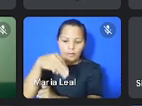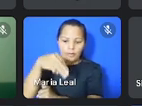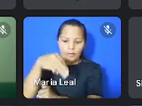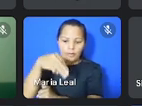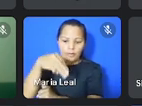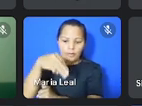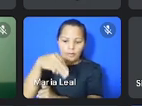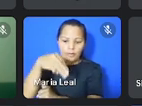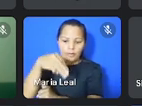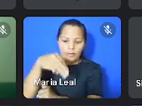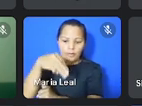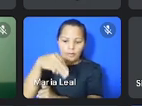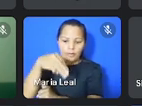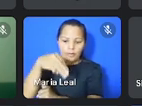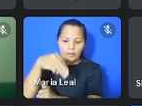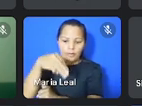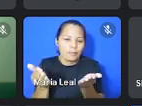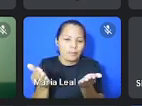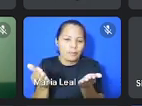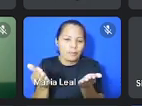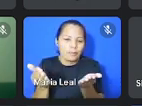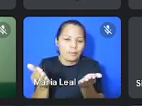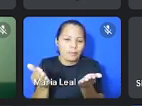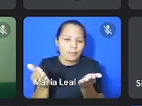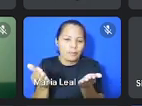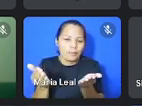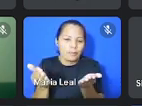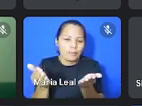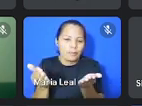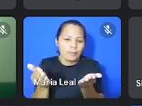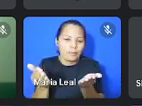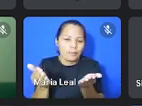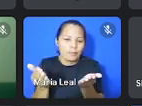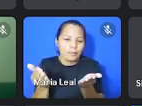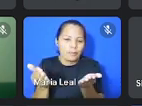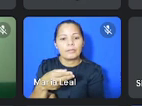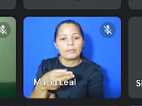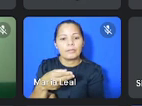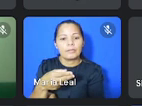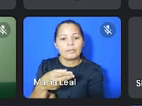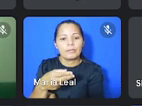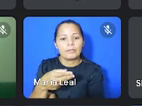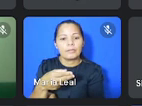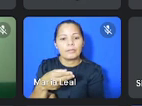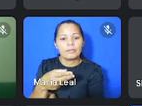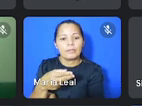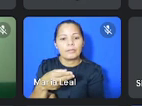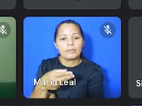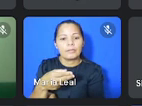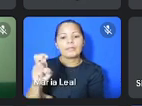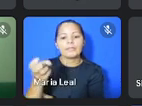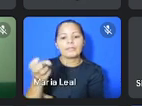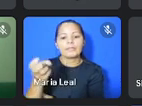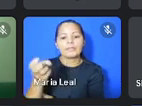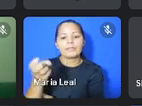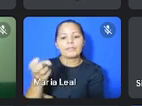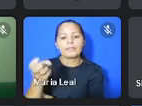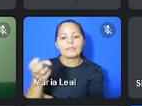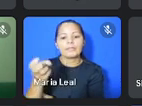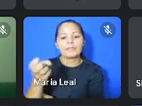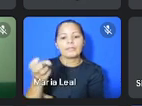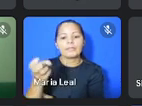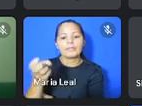ficar 100 menos 5, vai dar 95 sobre